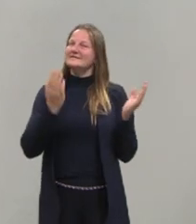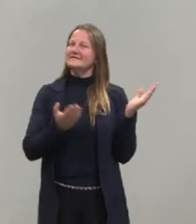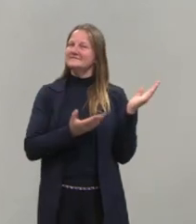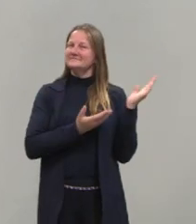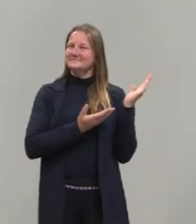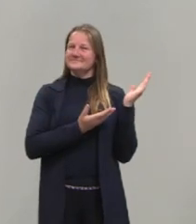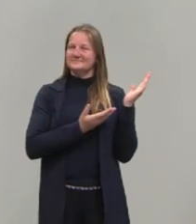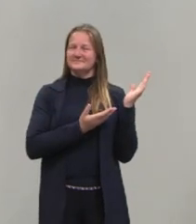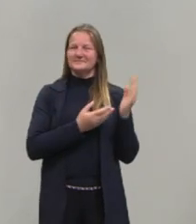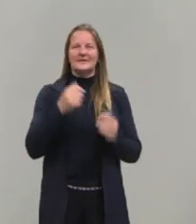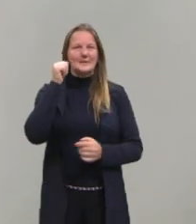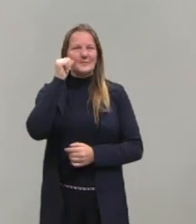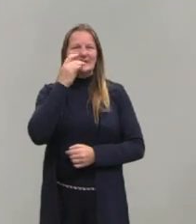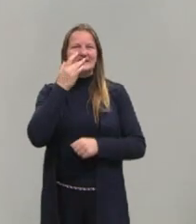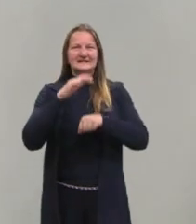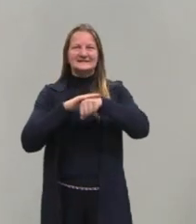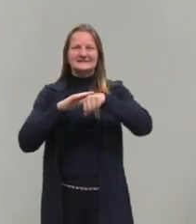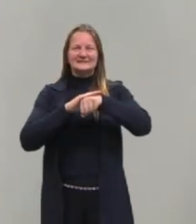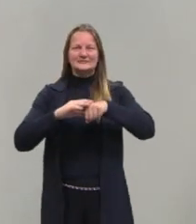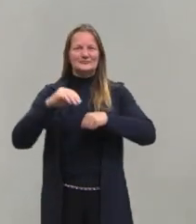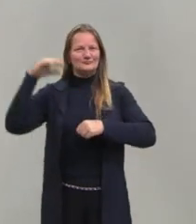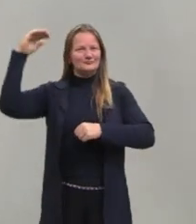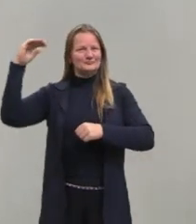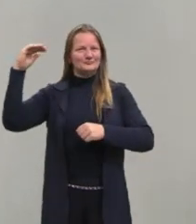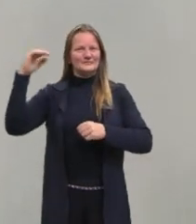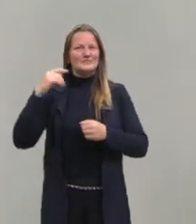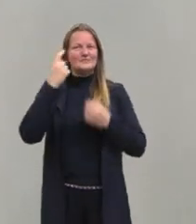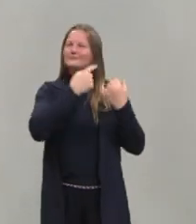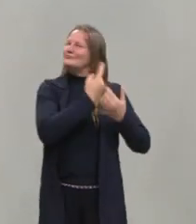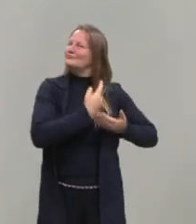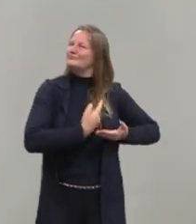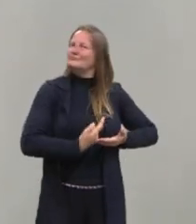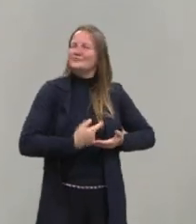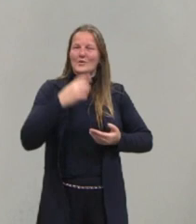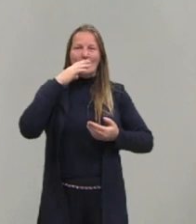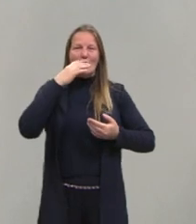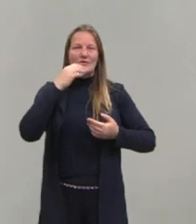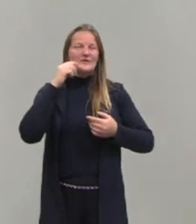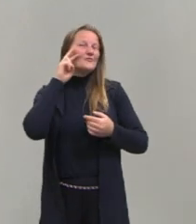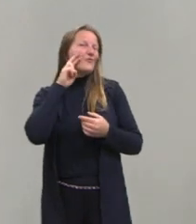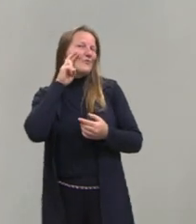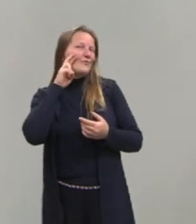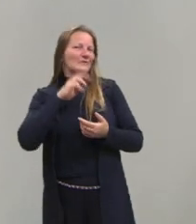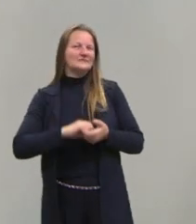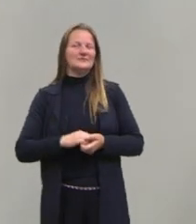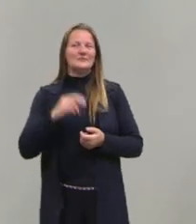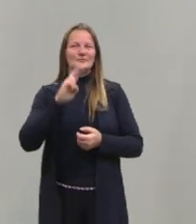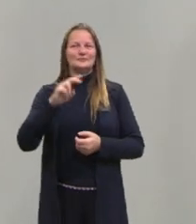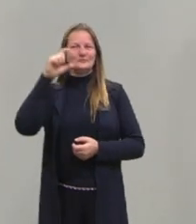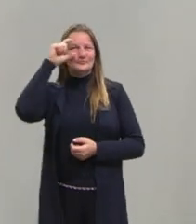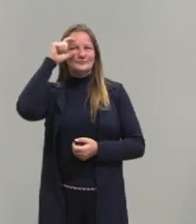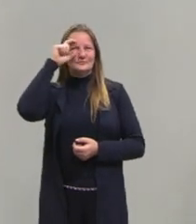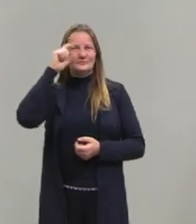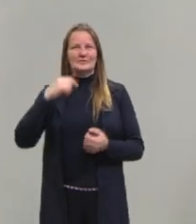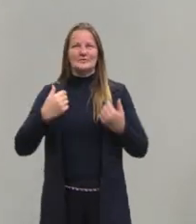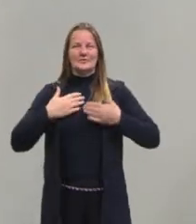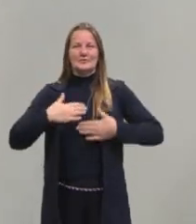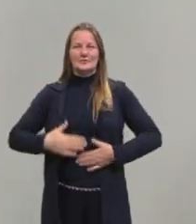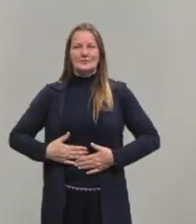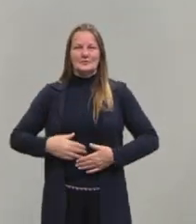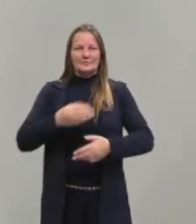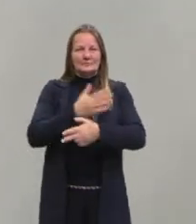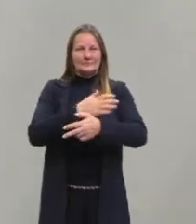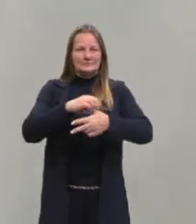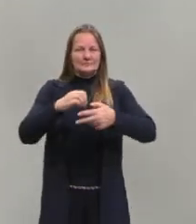né? Eu sou uma mulher branca, de estatura média, cabelos cacheados, coloridos de rosa, uso óculos, estou aqui com a camiseta